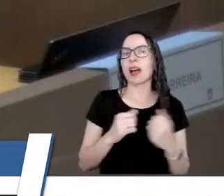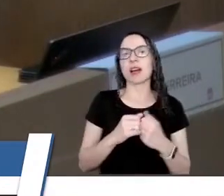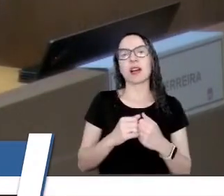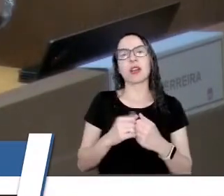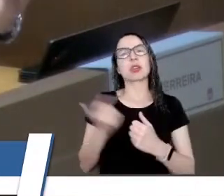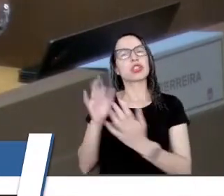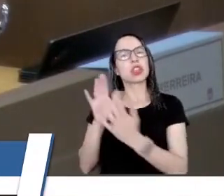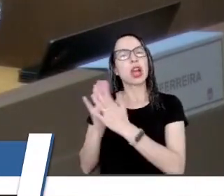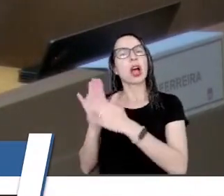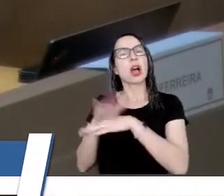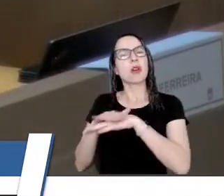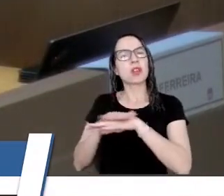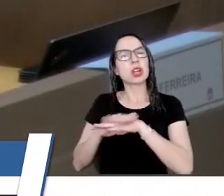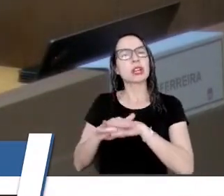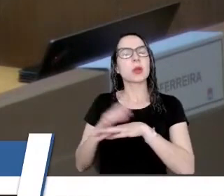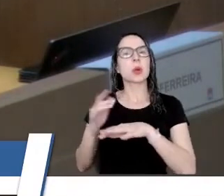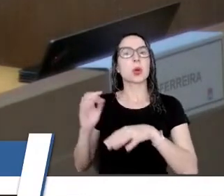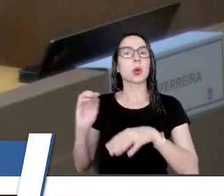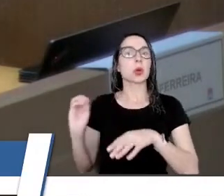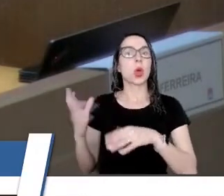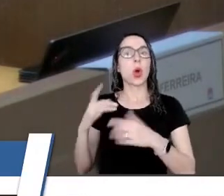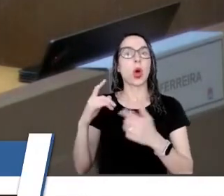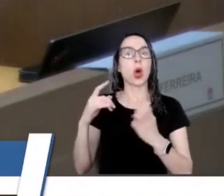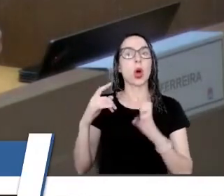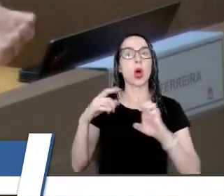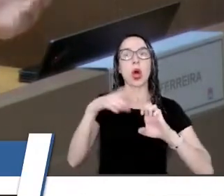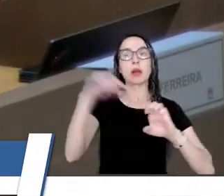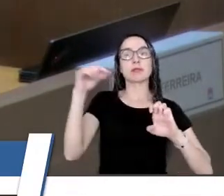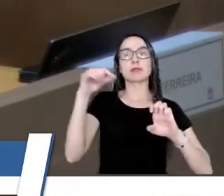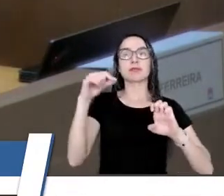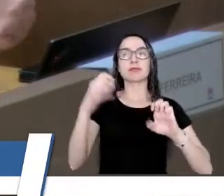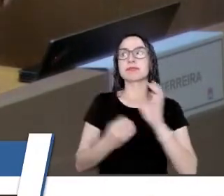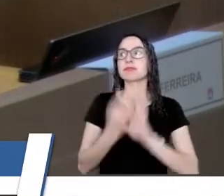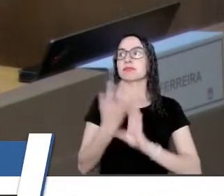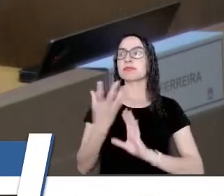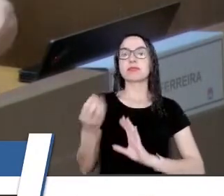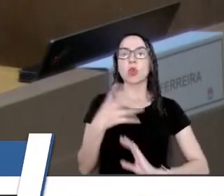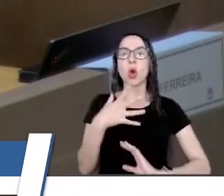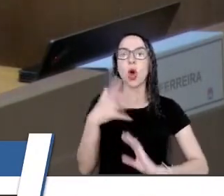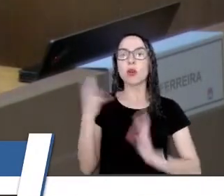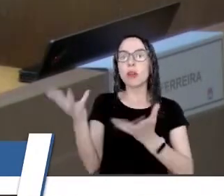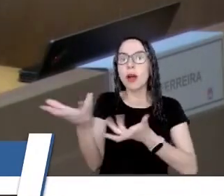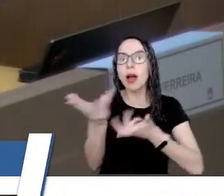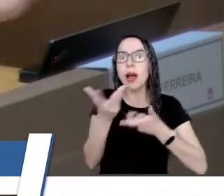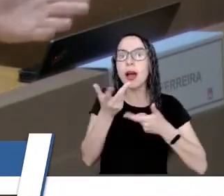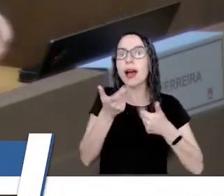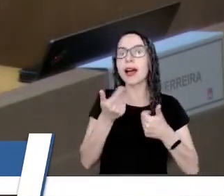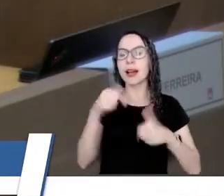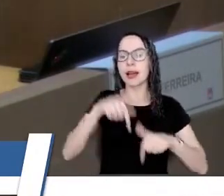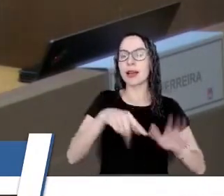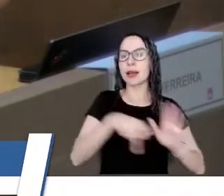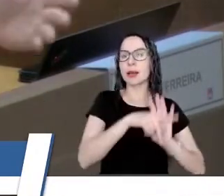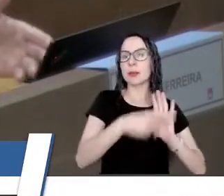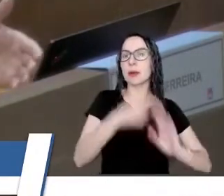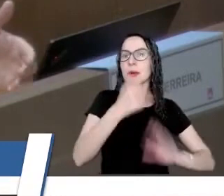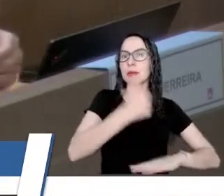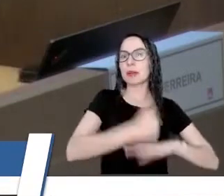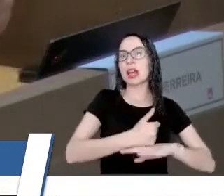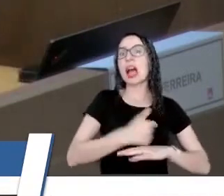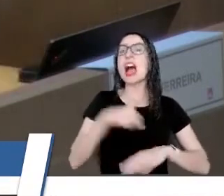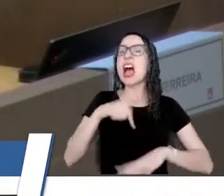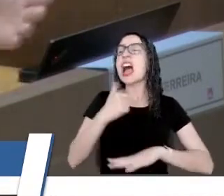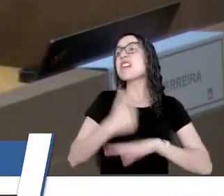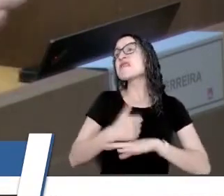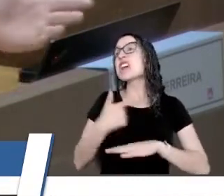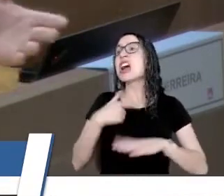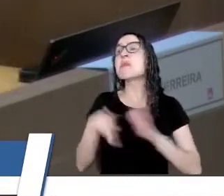de empreendedorismo em Franca, criar-se novas formas de atrair mais recursos para Franca. A Franca é a terra do sapato, a gente